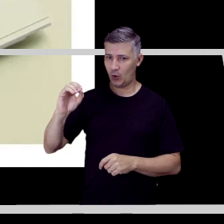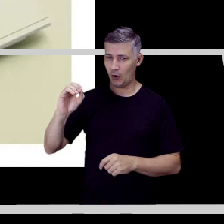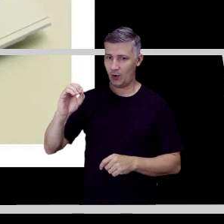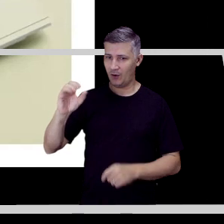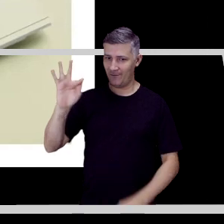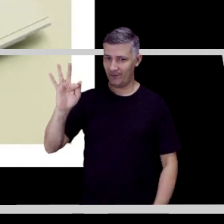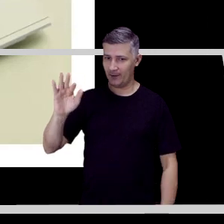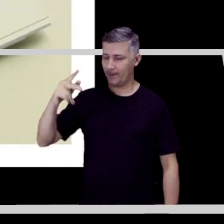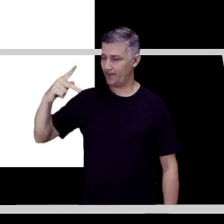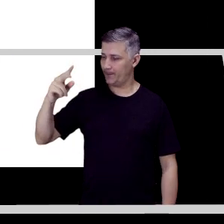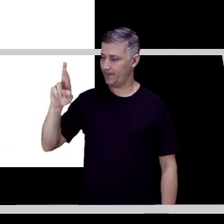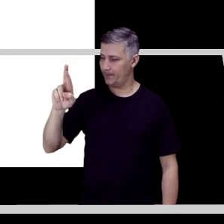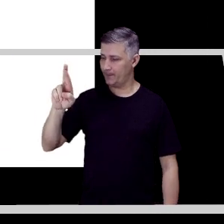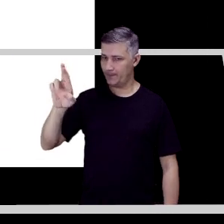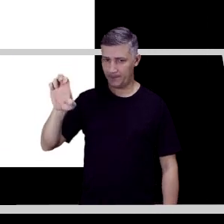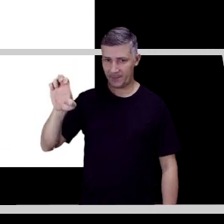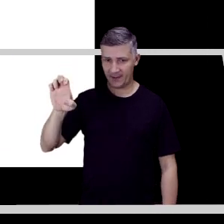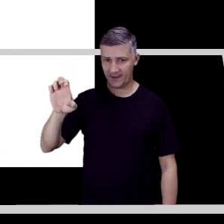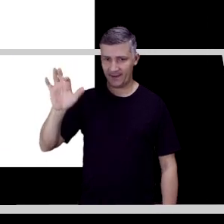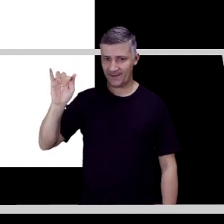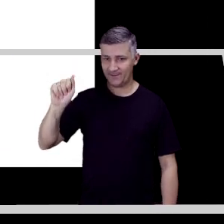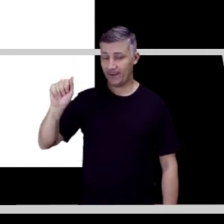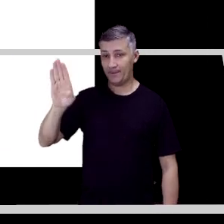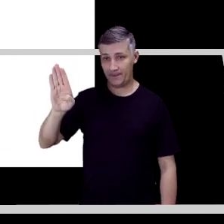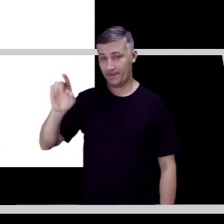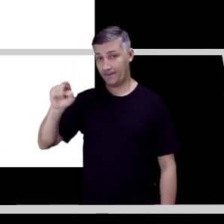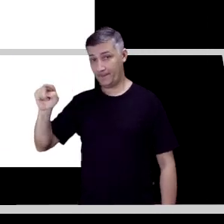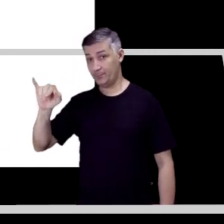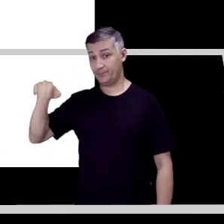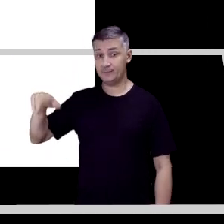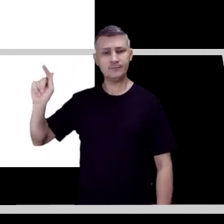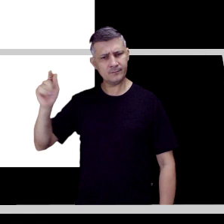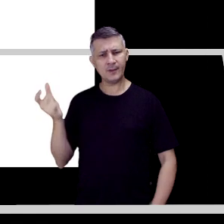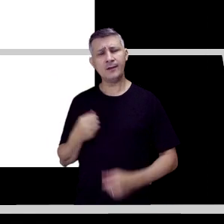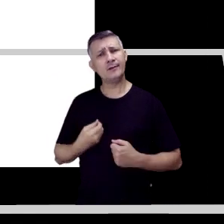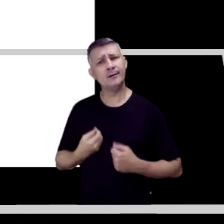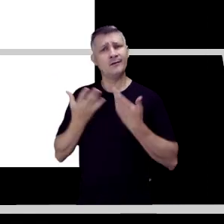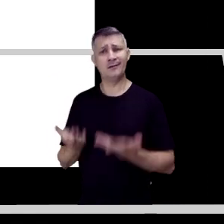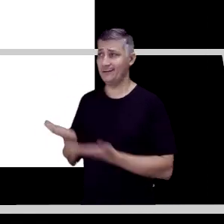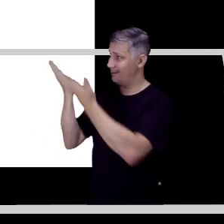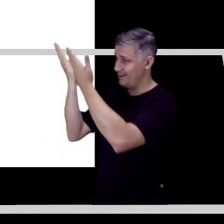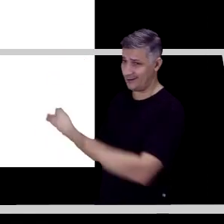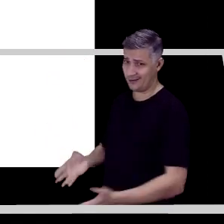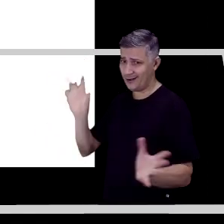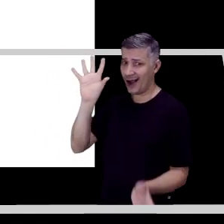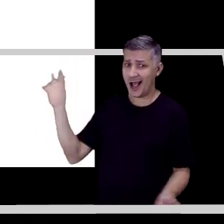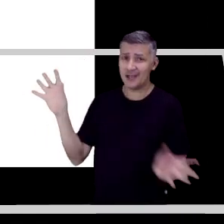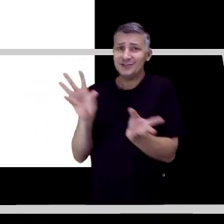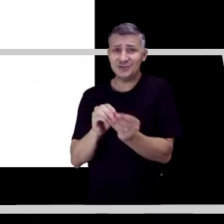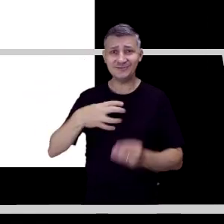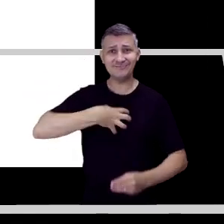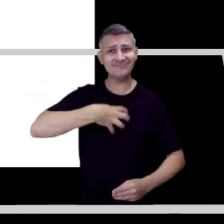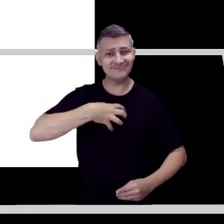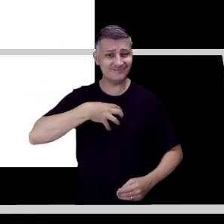que eu vou falar mais. Aqui é só uma citação que eu acho que, de forma poética, assim, resume um